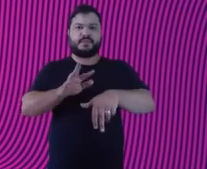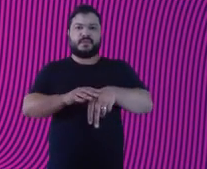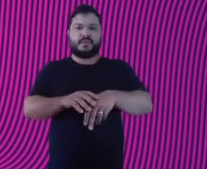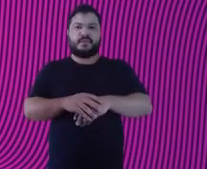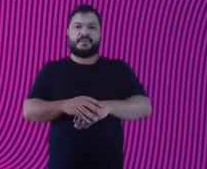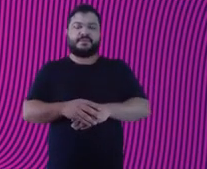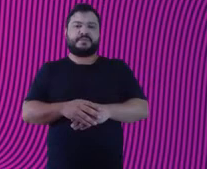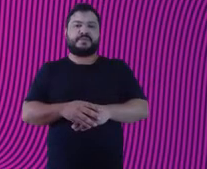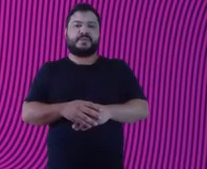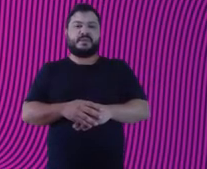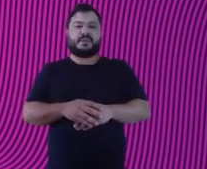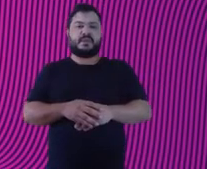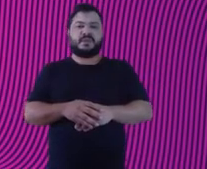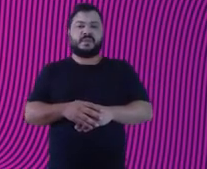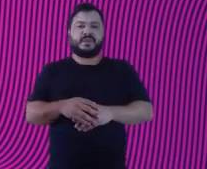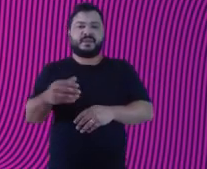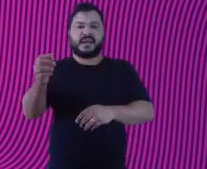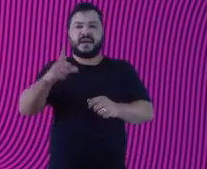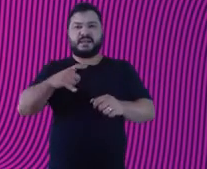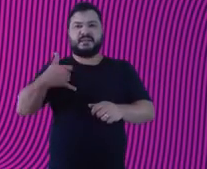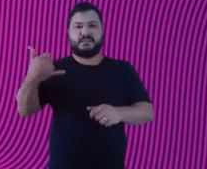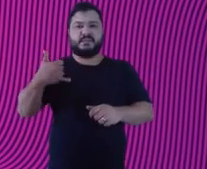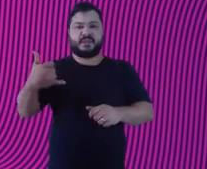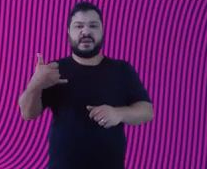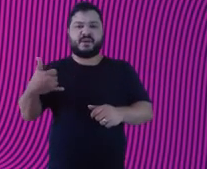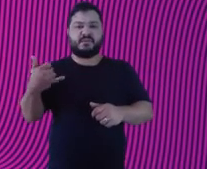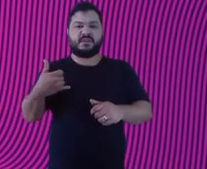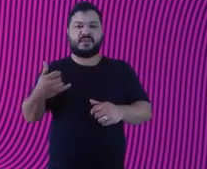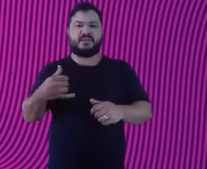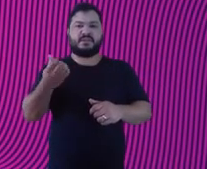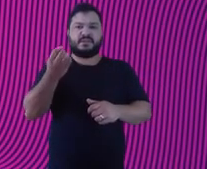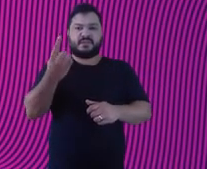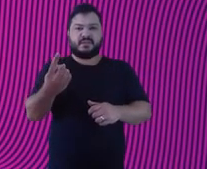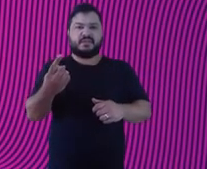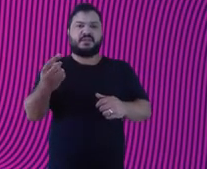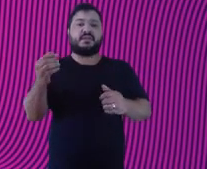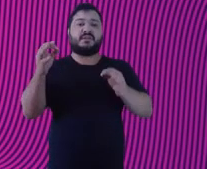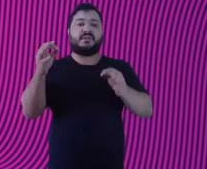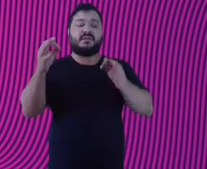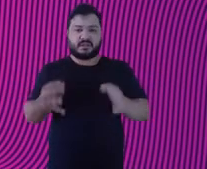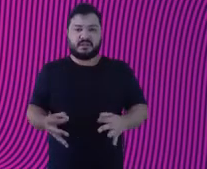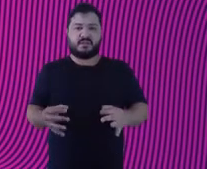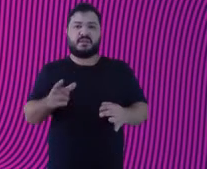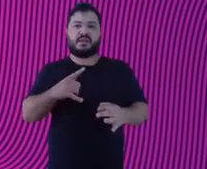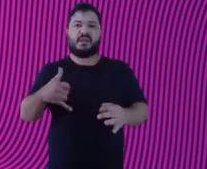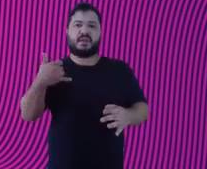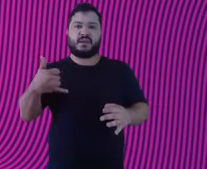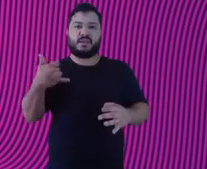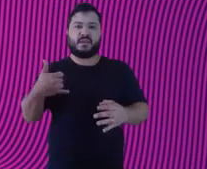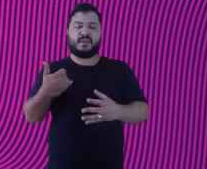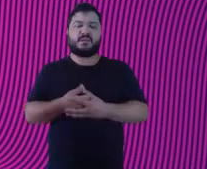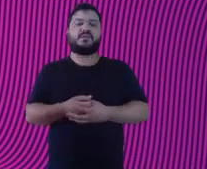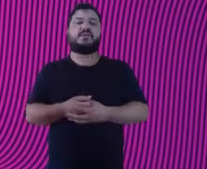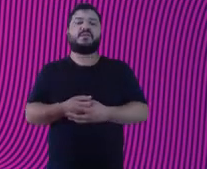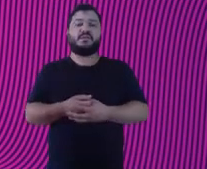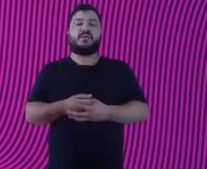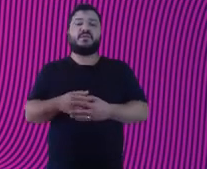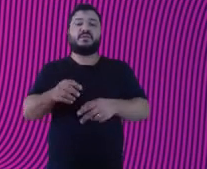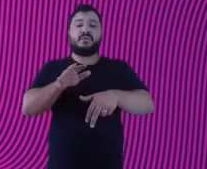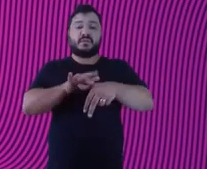recaiu ainda numa idade, está com 61, se eu não me engano, agora exatamente está com essa idade. Quer dizer, se esse paciente